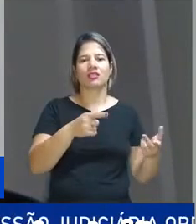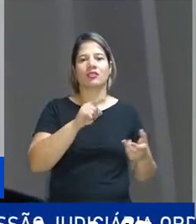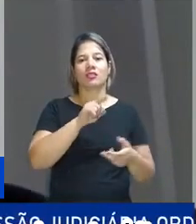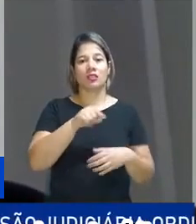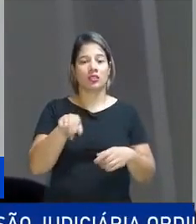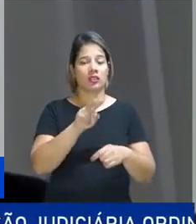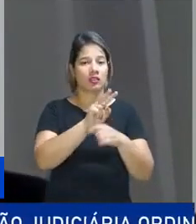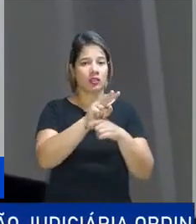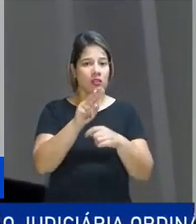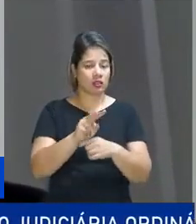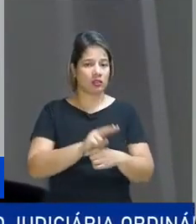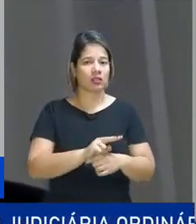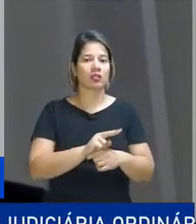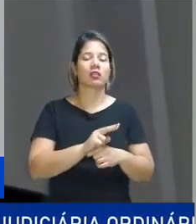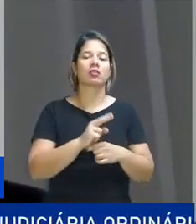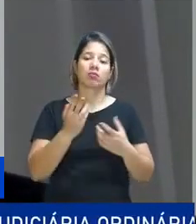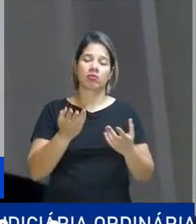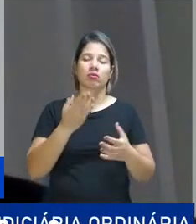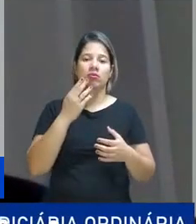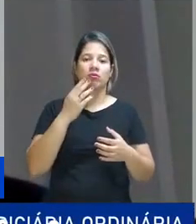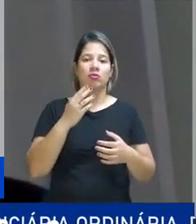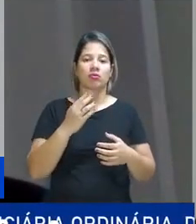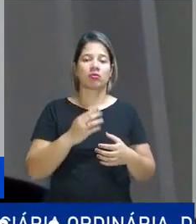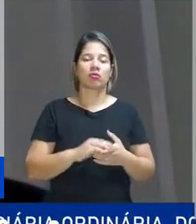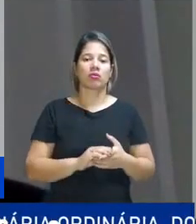ordem jurídica e o regime democrático. Então,